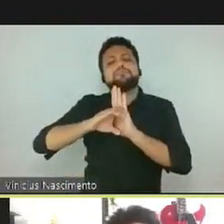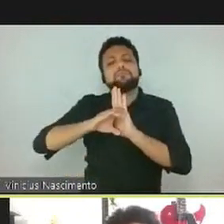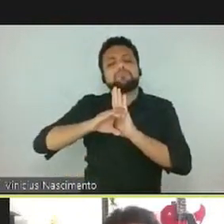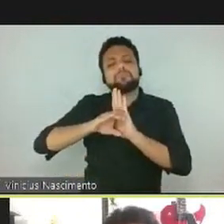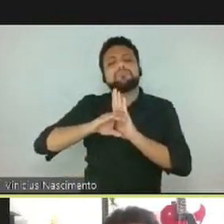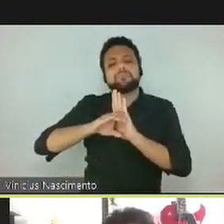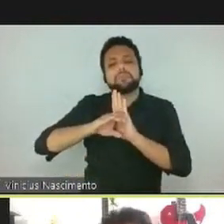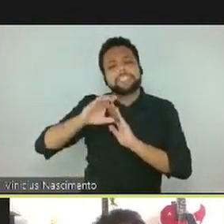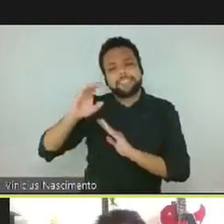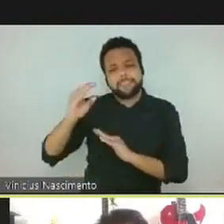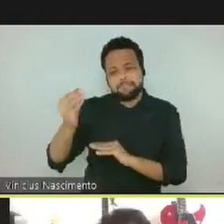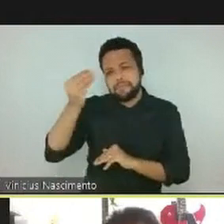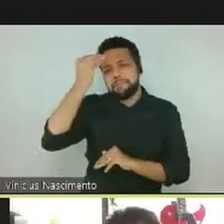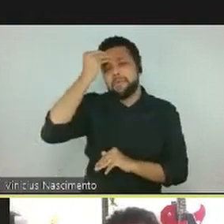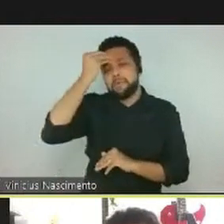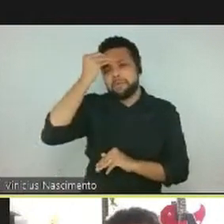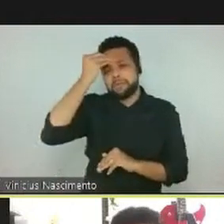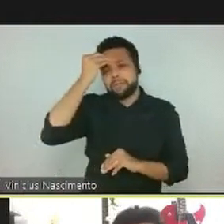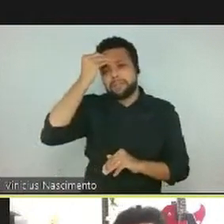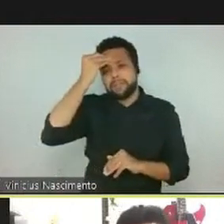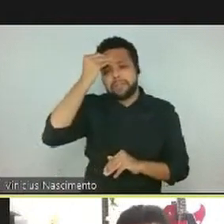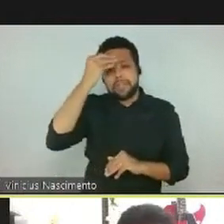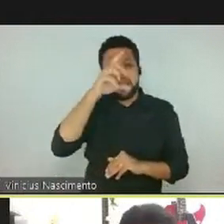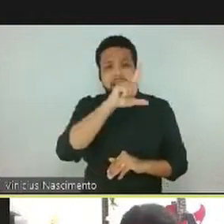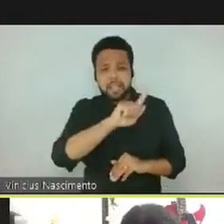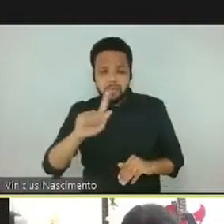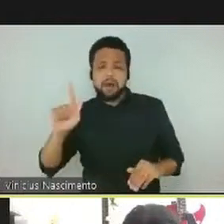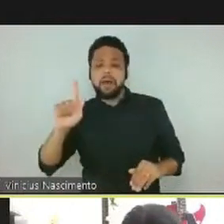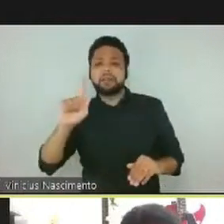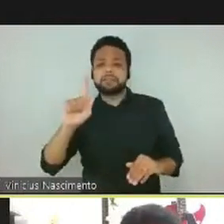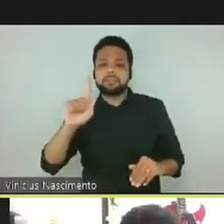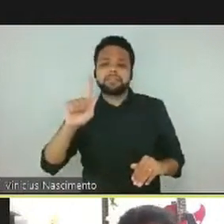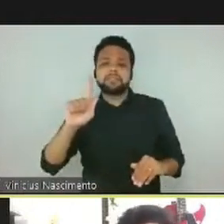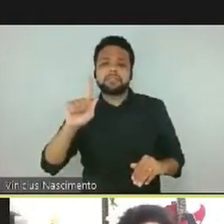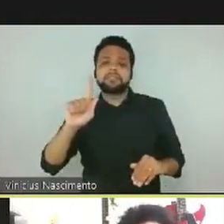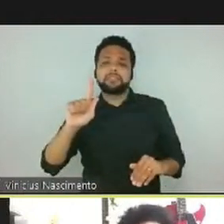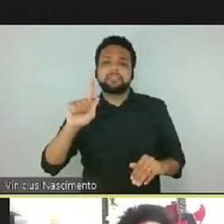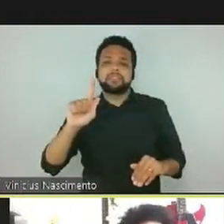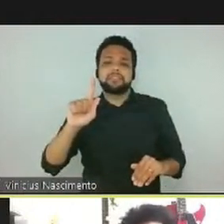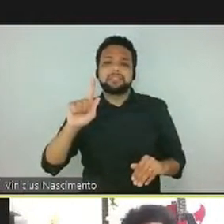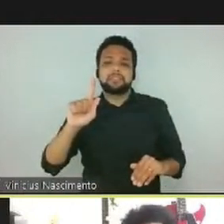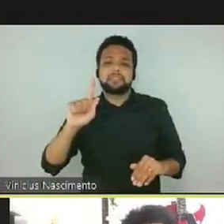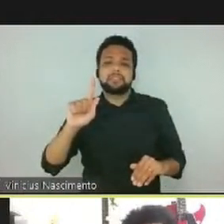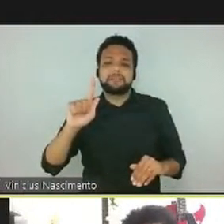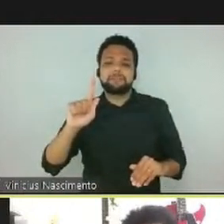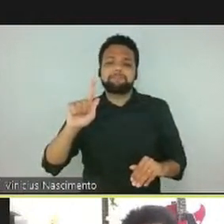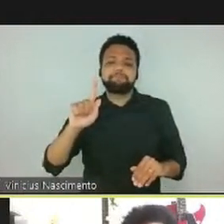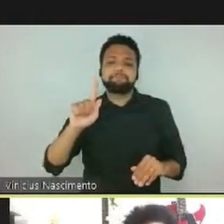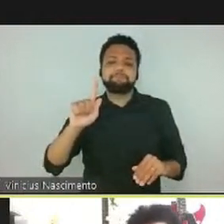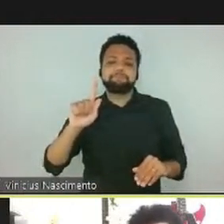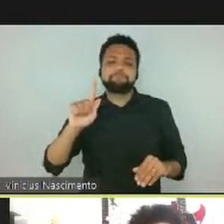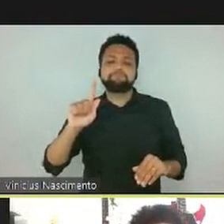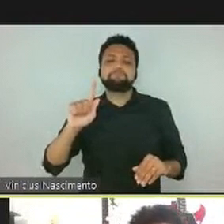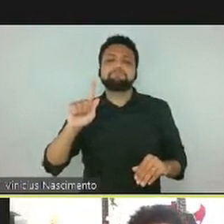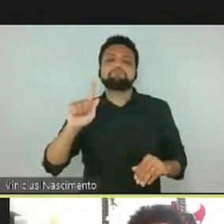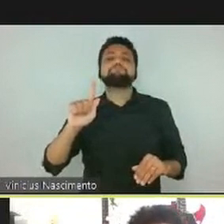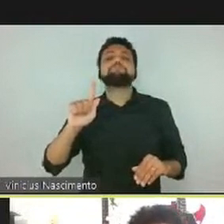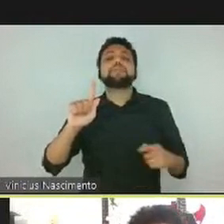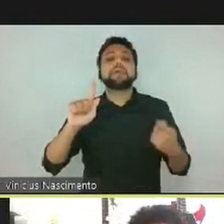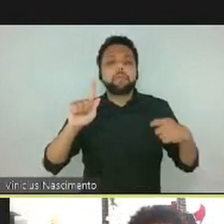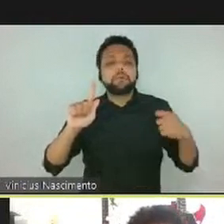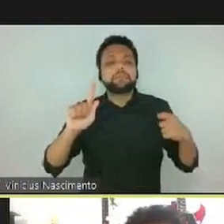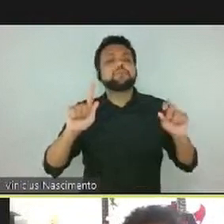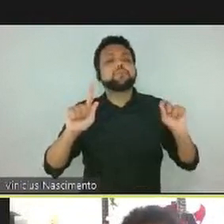uma linguagem pode ser dissociada da linguagem. Para eu desenhar de memória, eu preciso ter a memória daquilo que eu